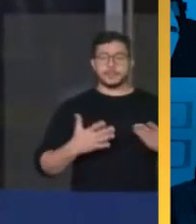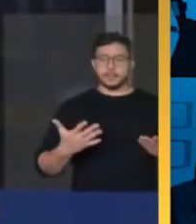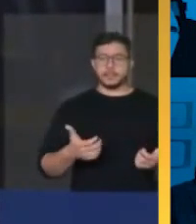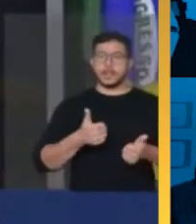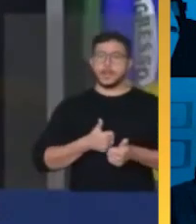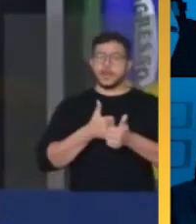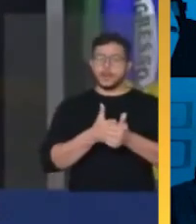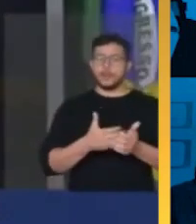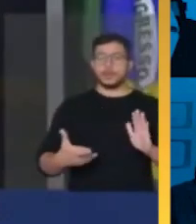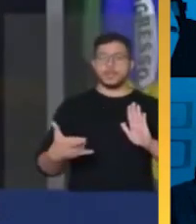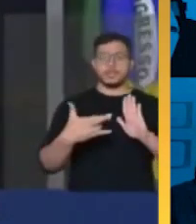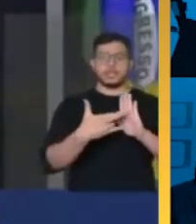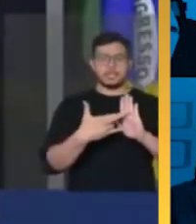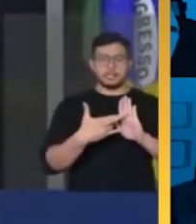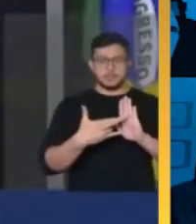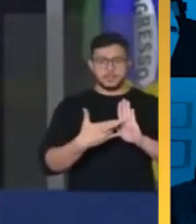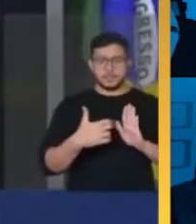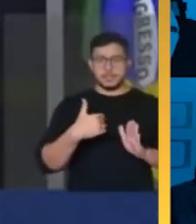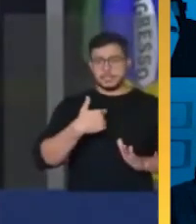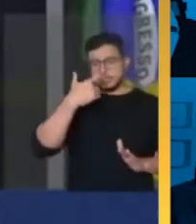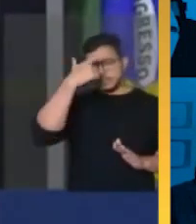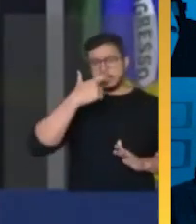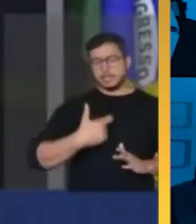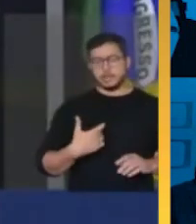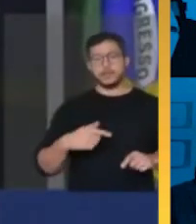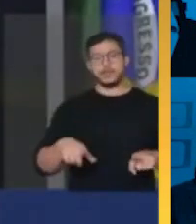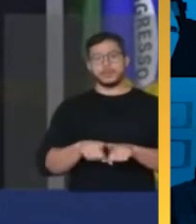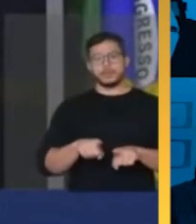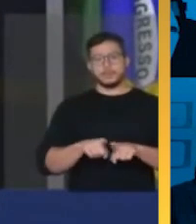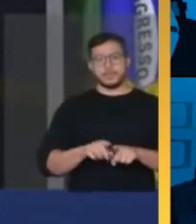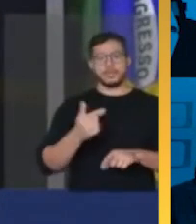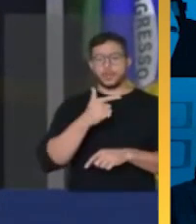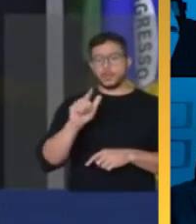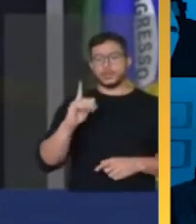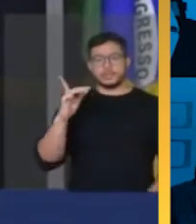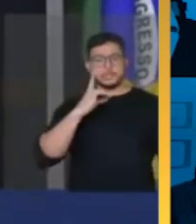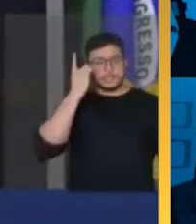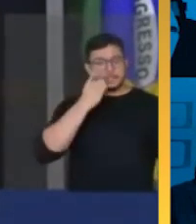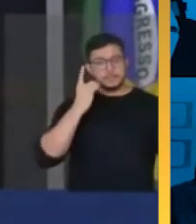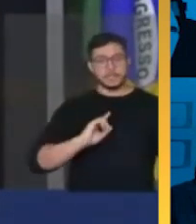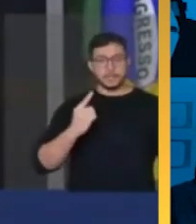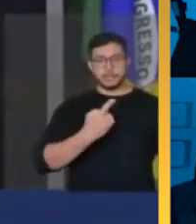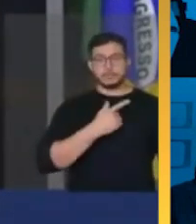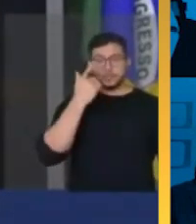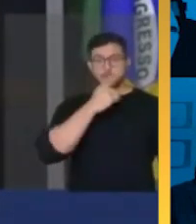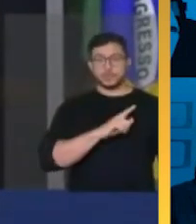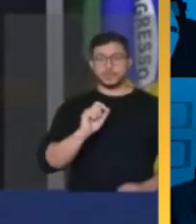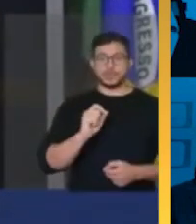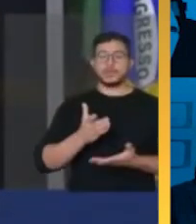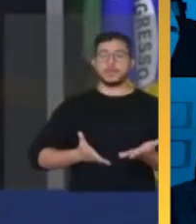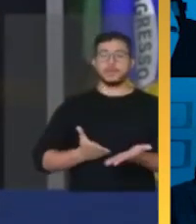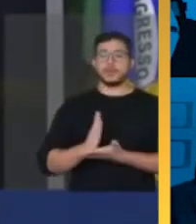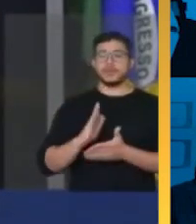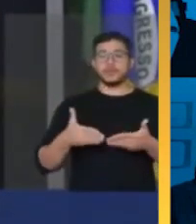do regimento interno da casa, eu, doutor Sandro Lúcio, Ricardo Silva, nós conseguimos aprovar